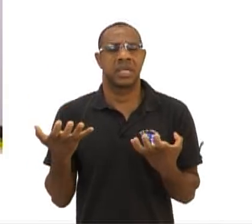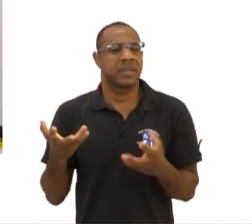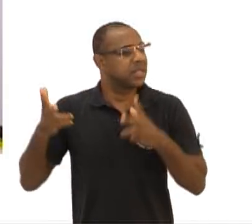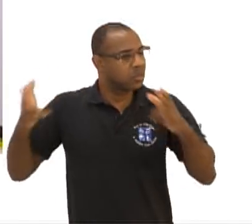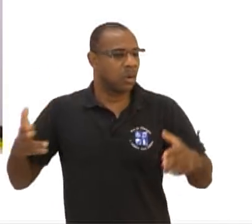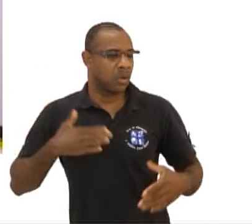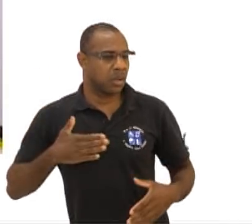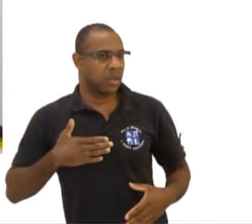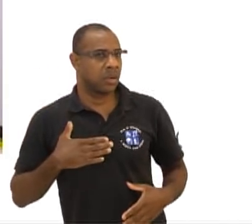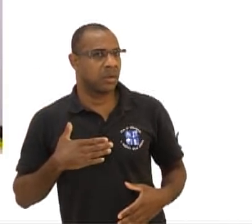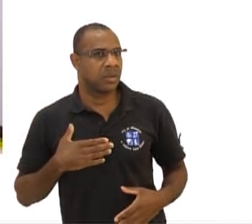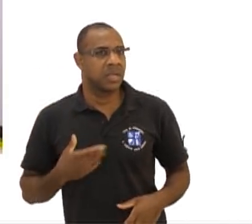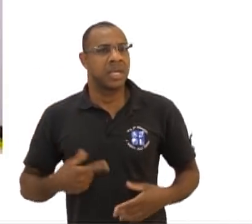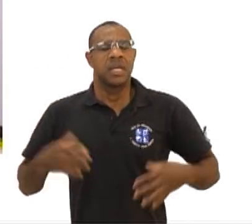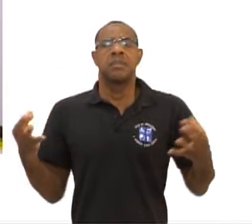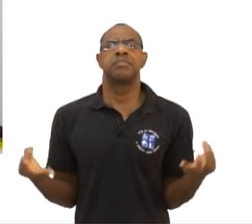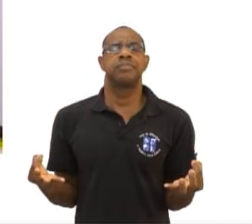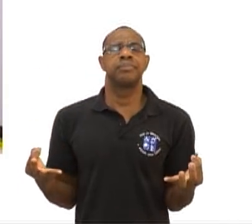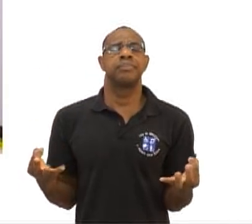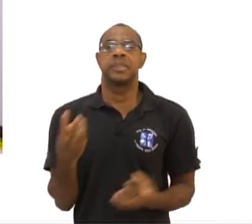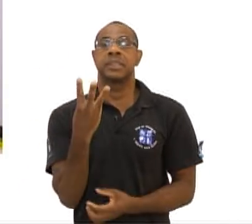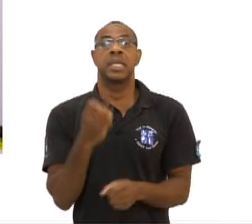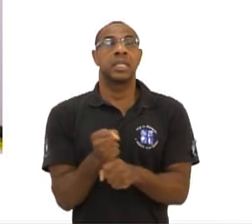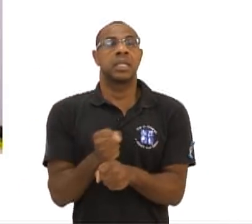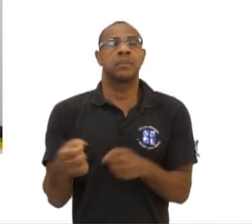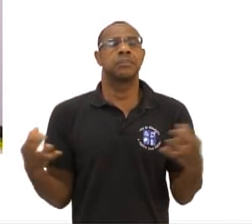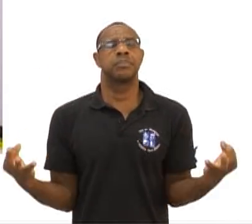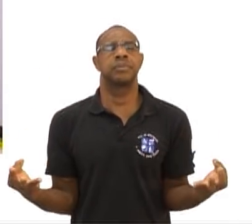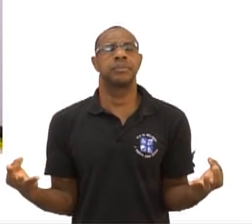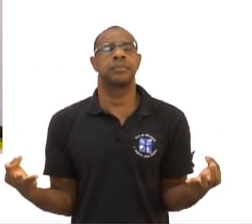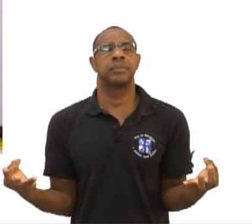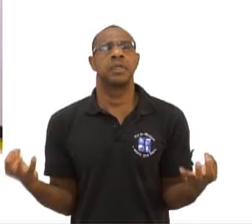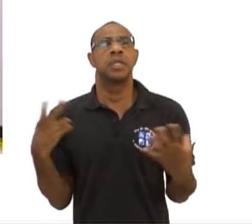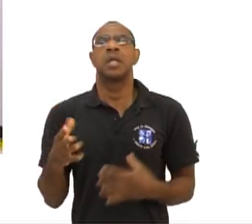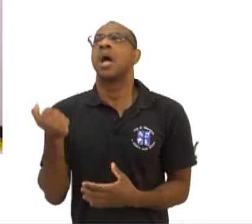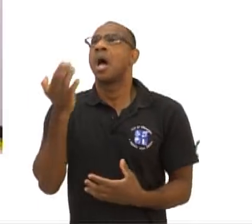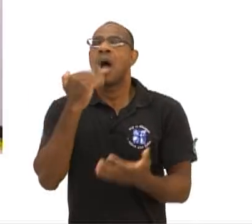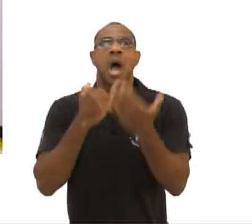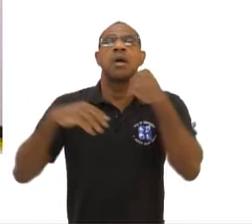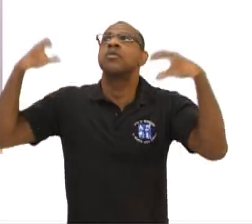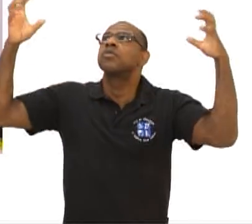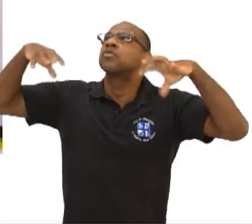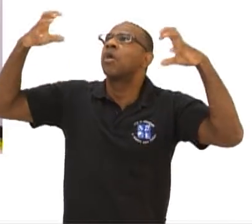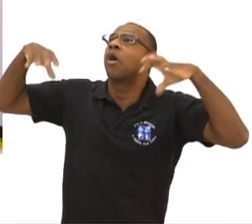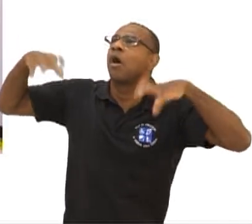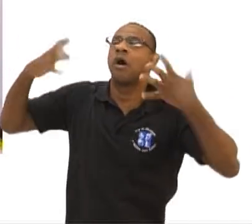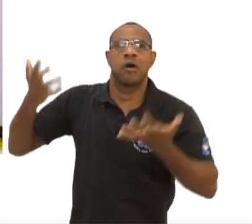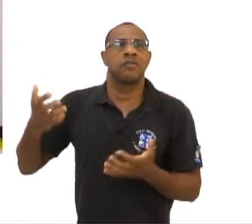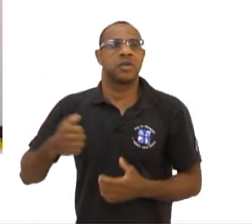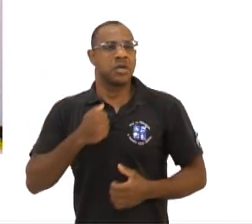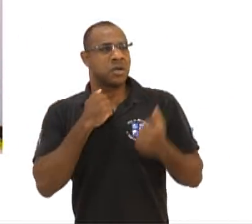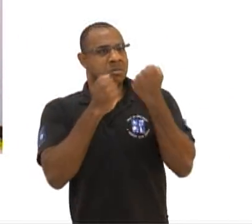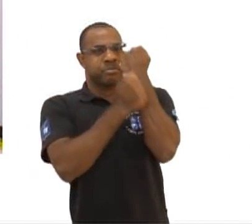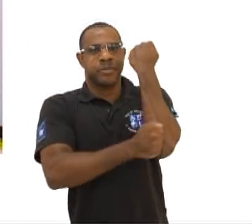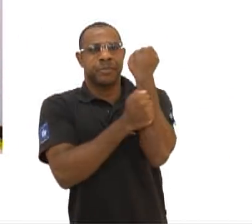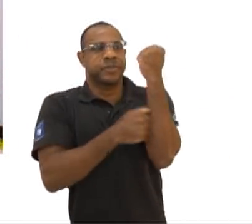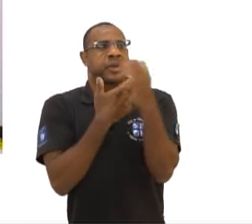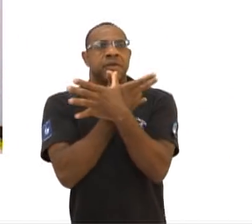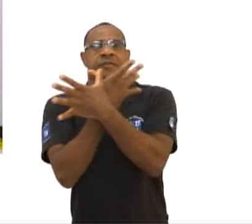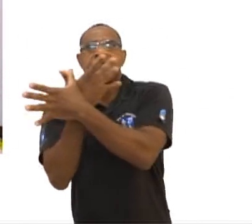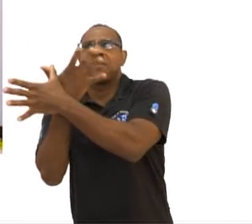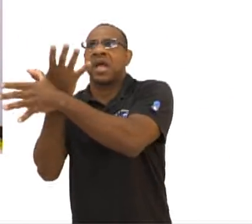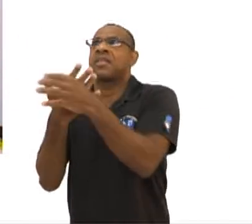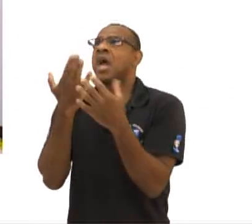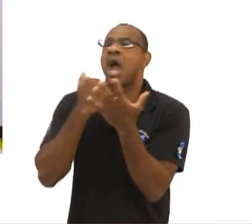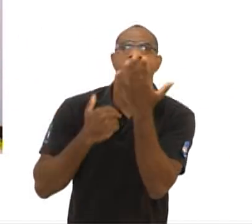eu. Dizem que ele meditou longos 3 anos, só se alimentava da chuva, de umas fezes de pássaro ou uma semente que o vento trouxe à